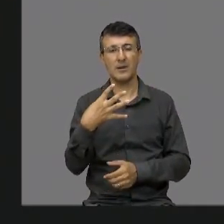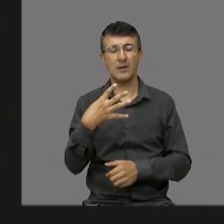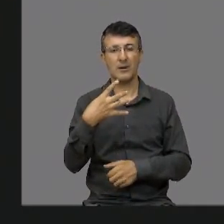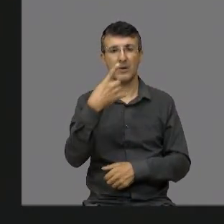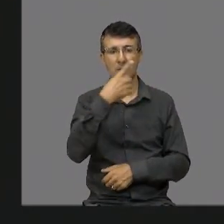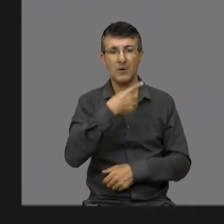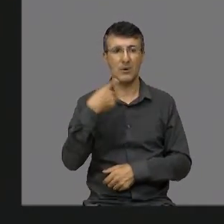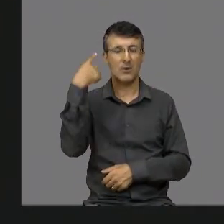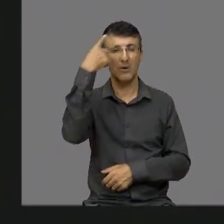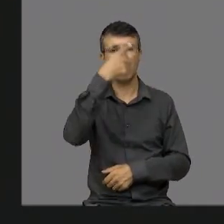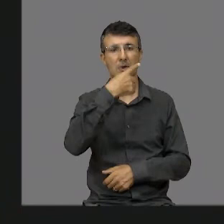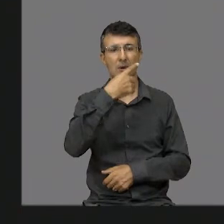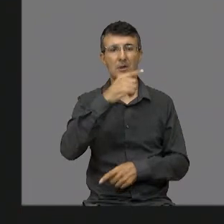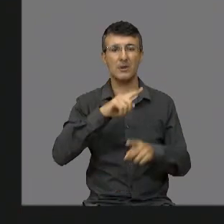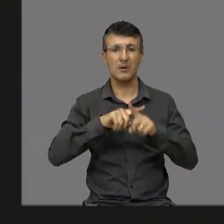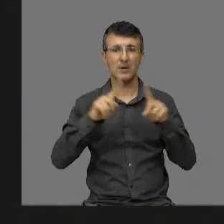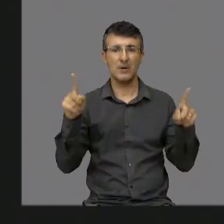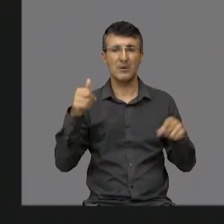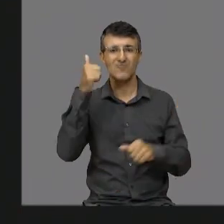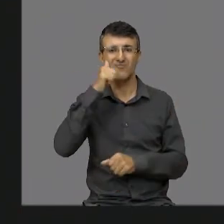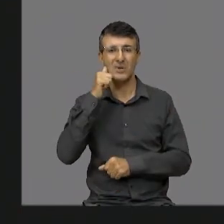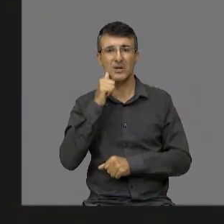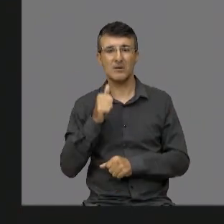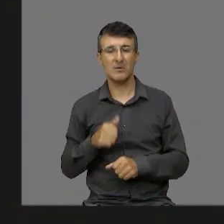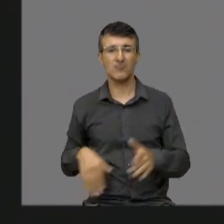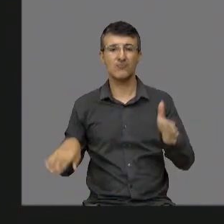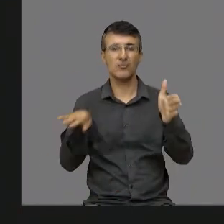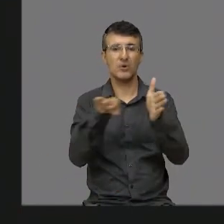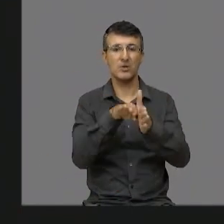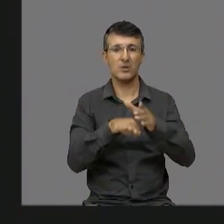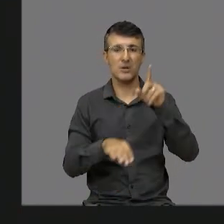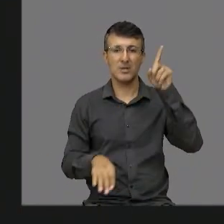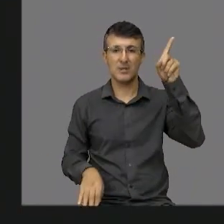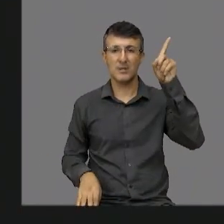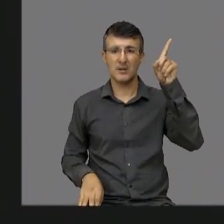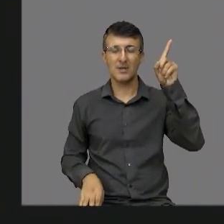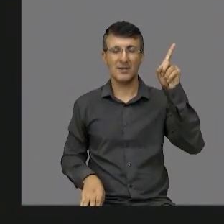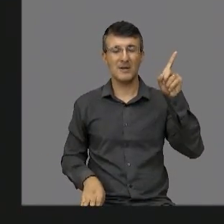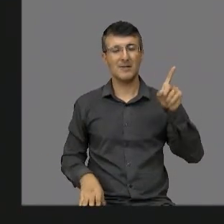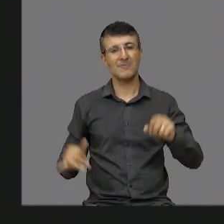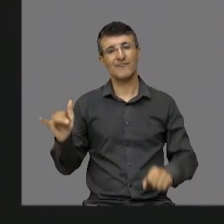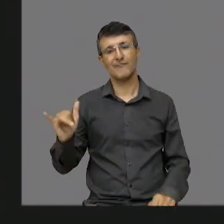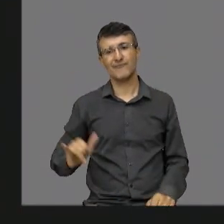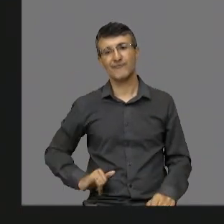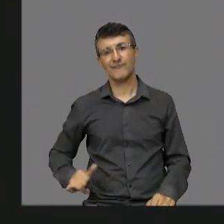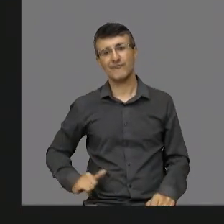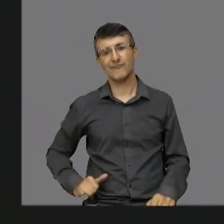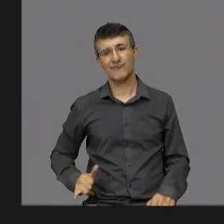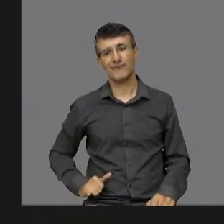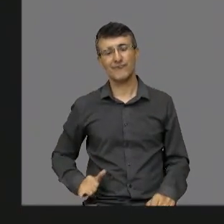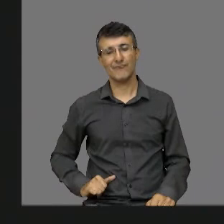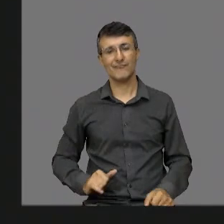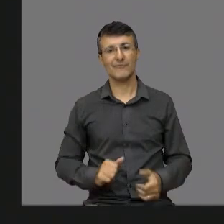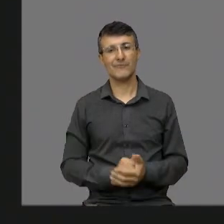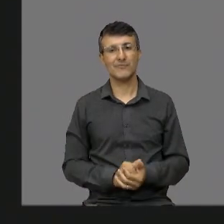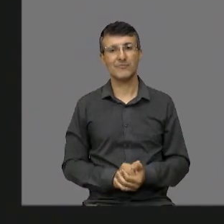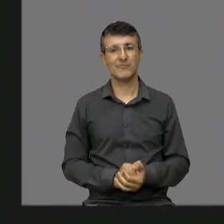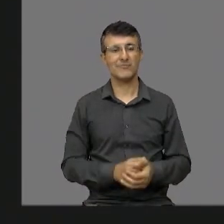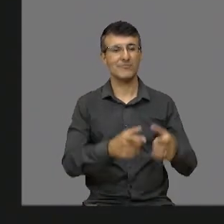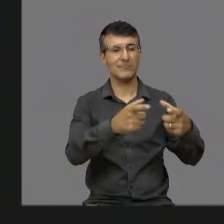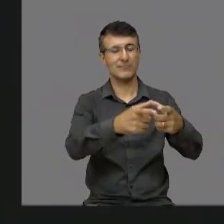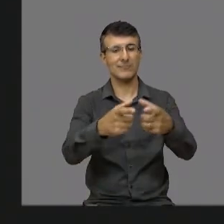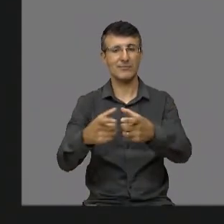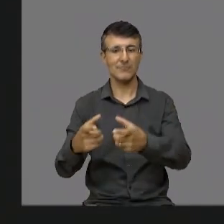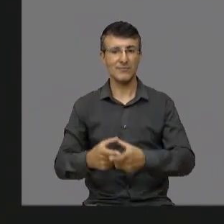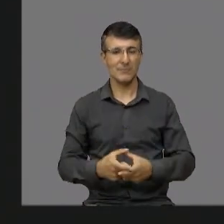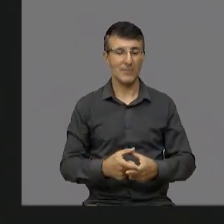que precisa a gente colocar isso na pauta para que a rede faça, no balanço da